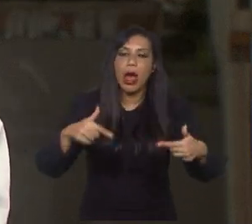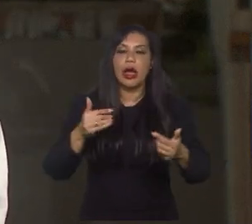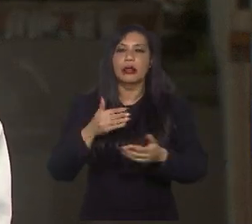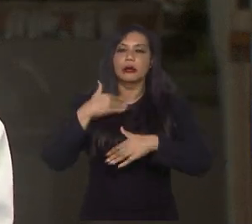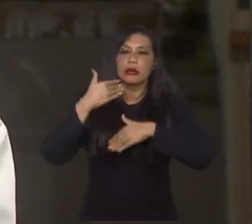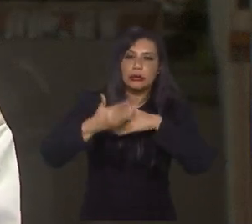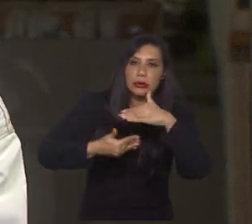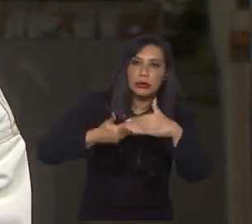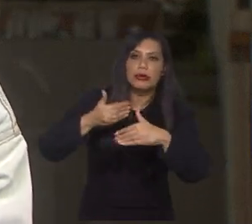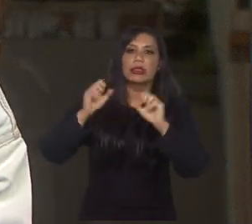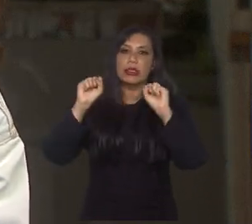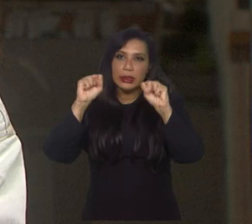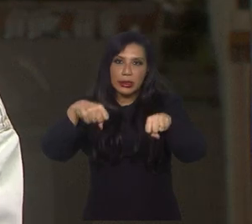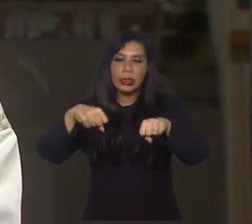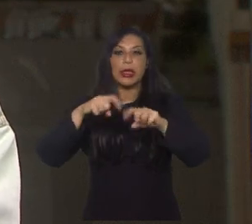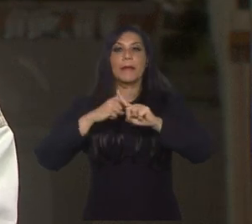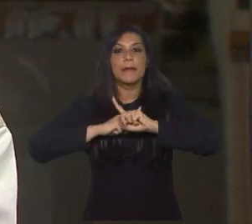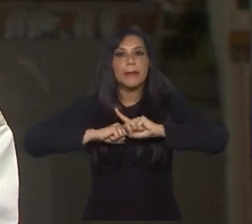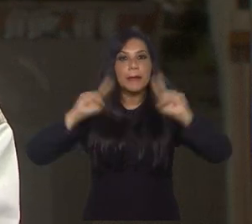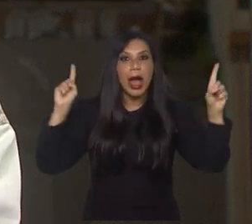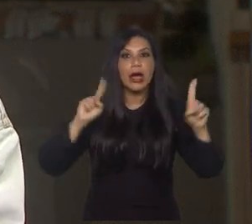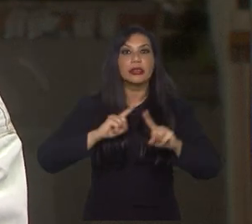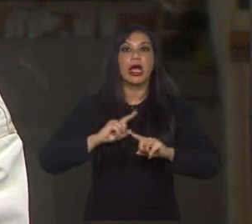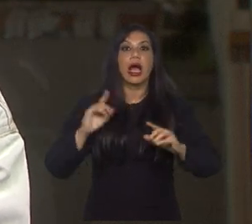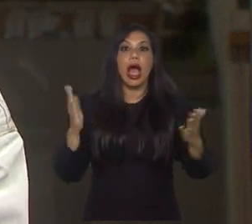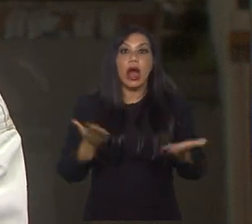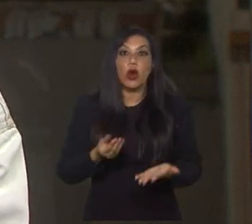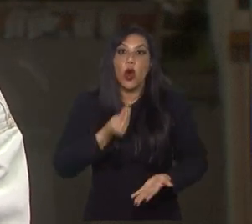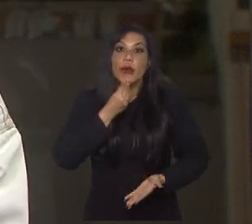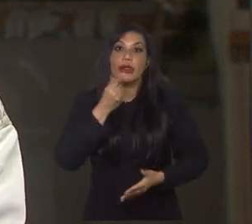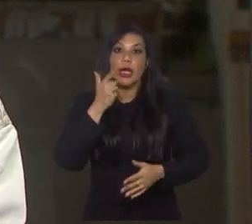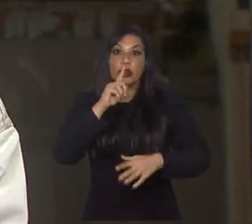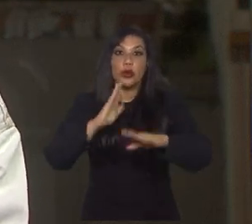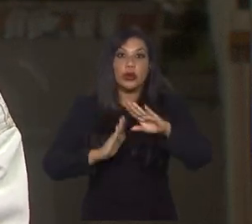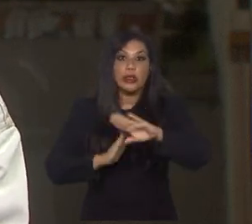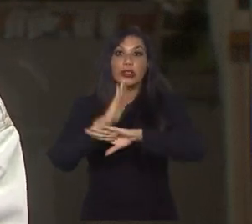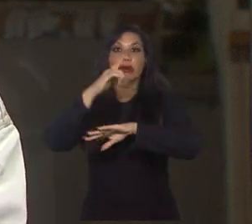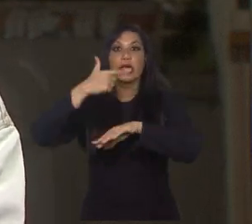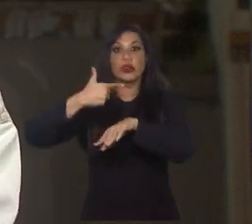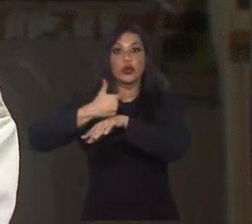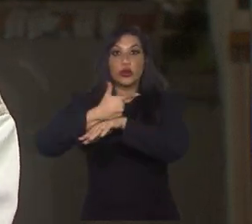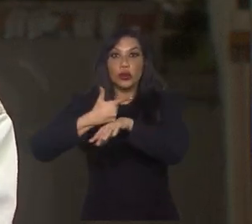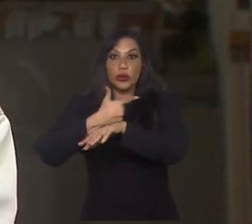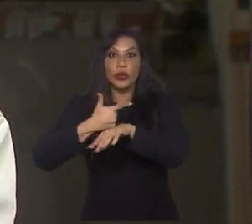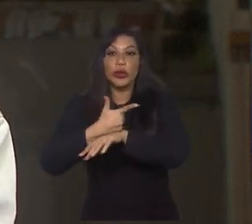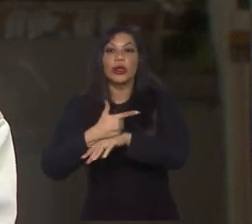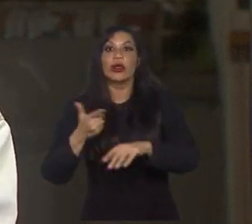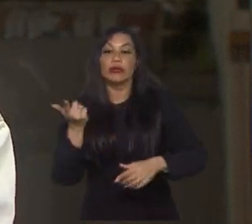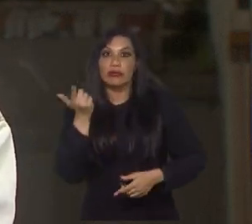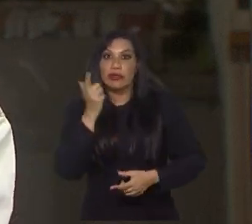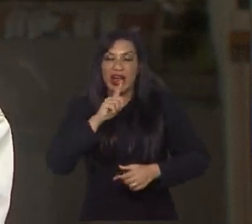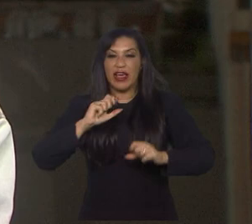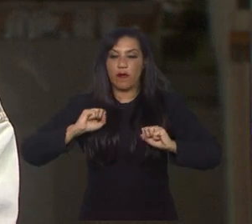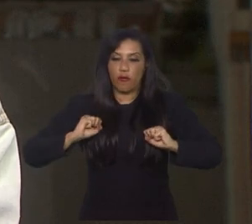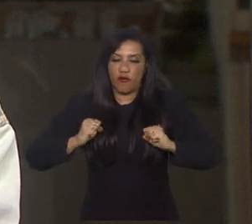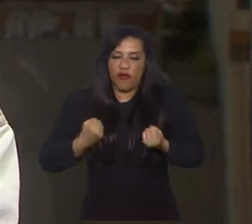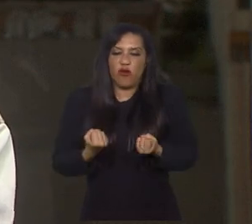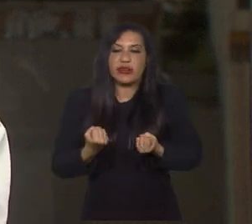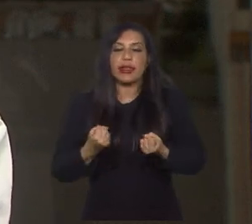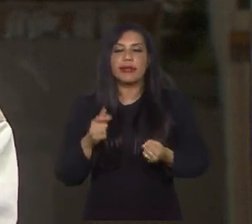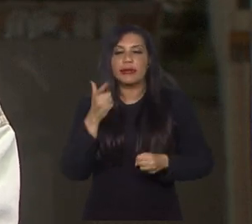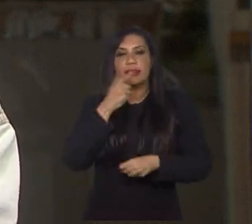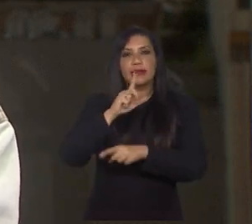em desenvolvimento? Sim, mas justamente por ter a oportunidade de se classificar em segundo lugar, vai dar a vida, né? Vai realmente se